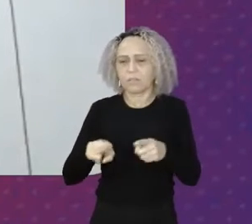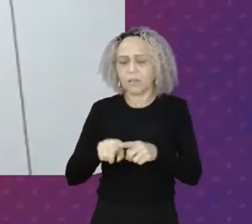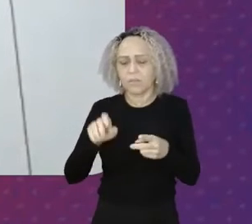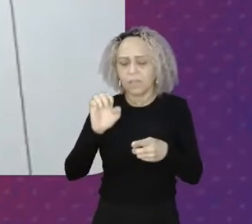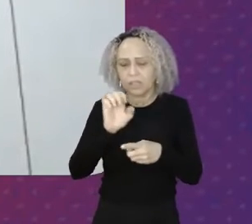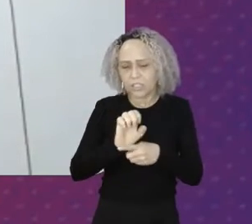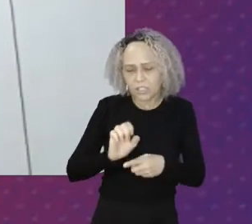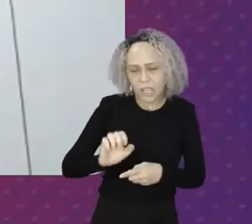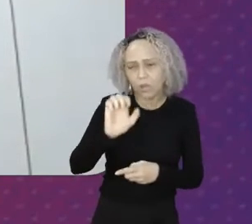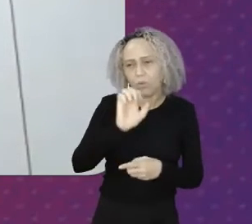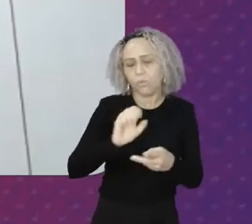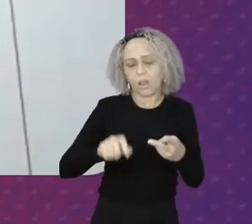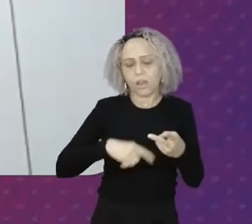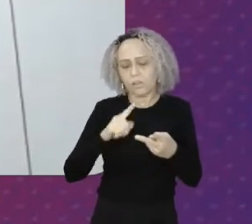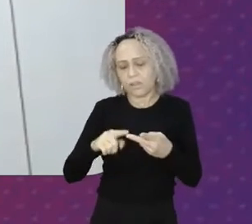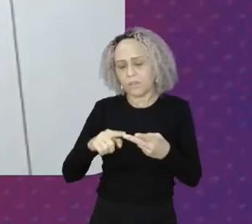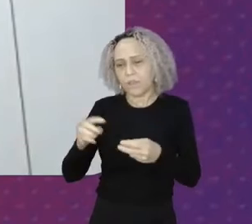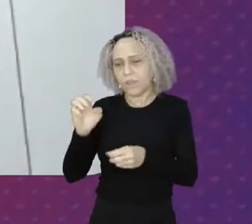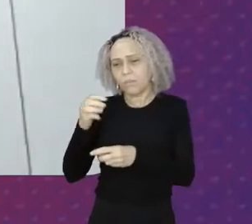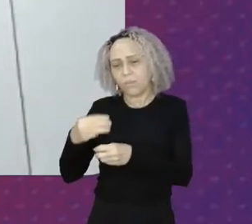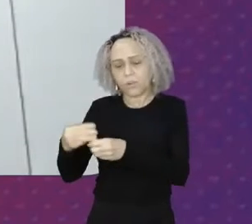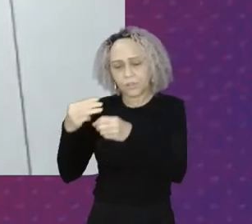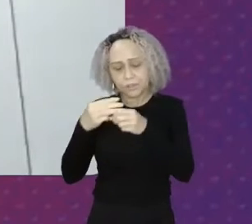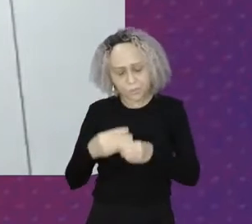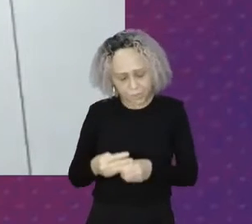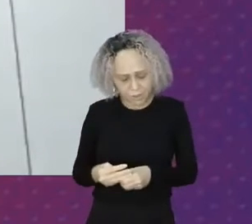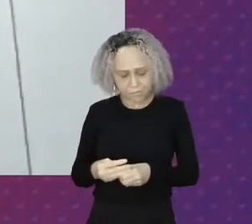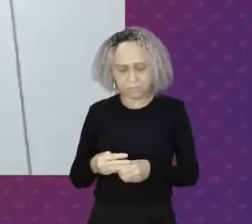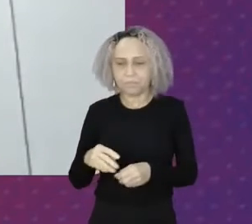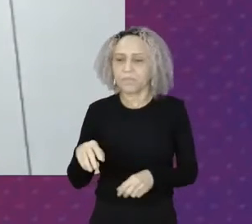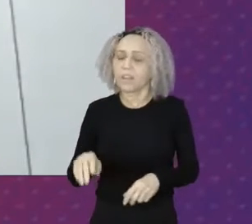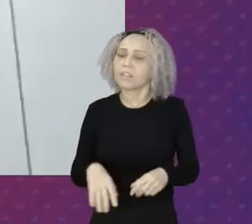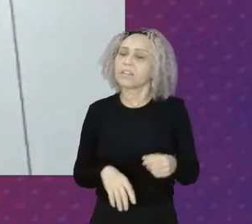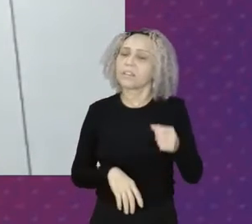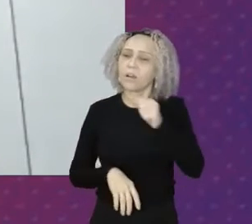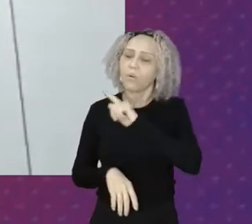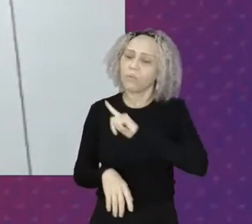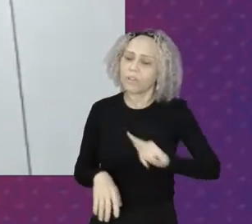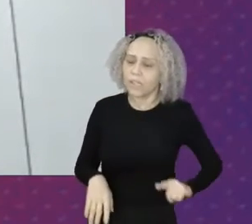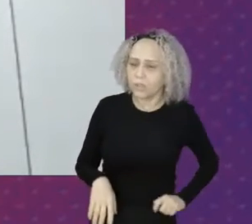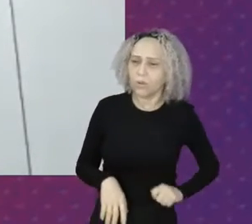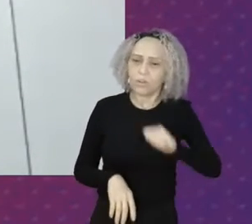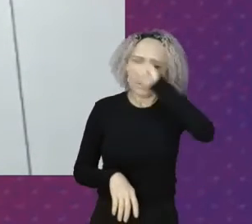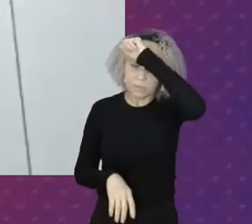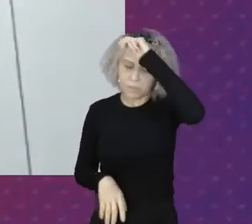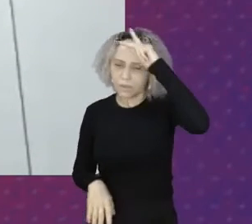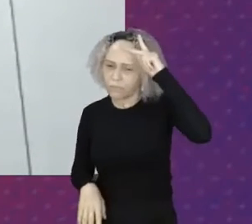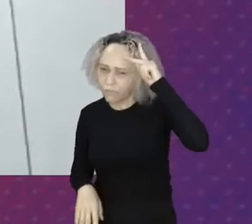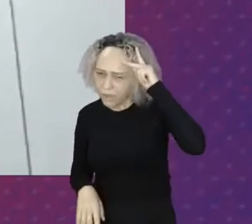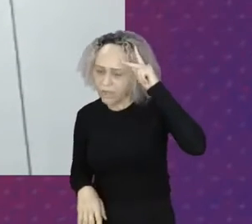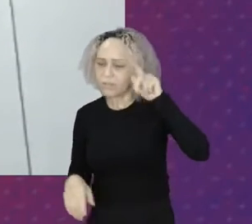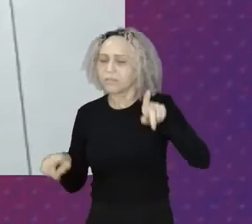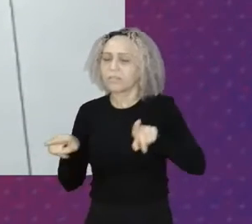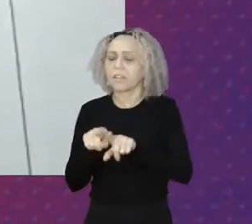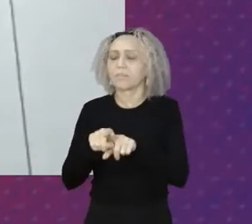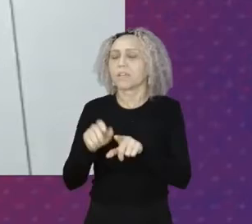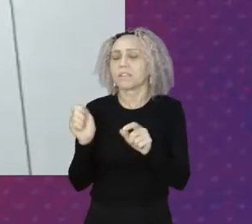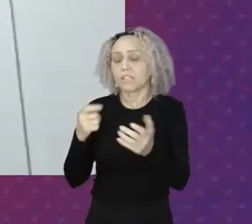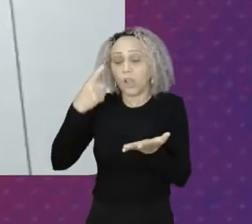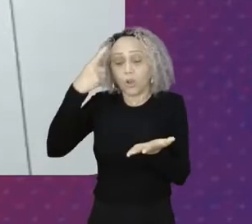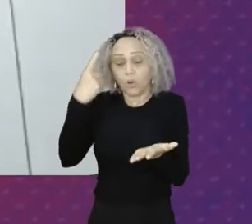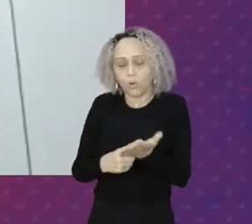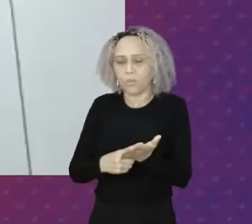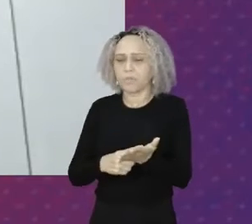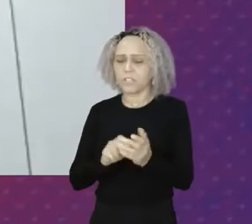para o âmbito municipal. A gente tem que ter governadores e governadoras, prefeitos e prefeitas também comprometidos com essa pauta do